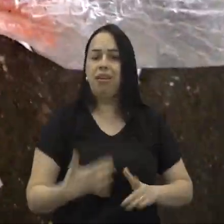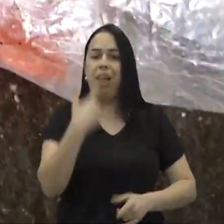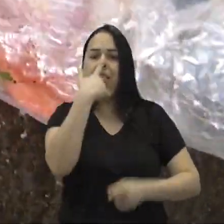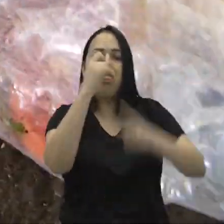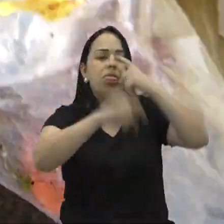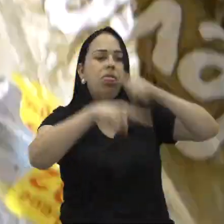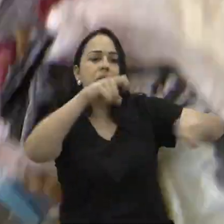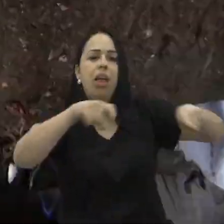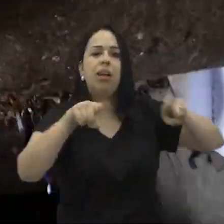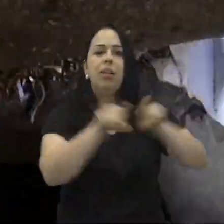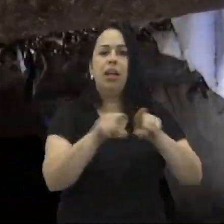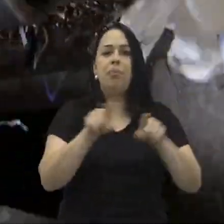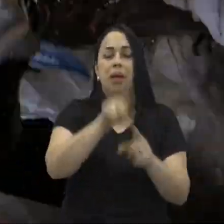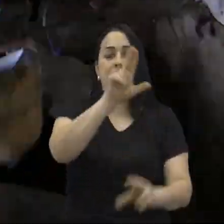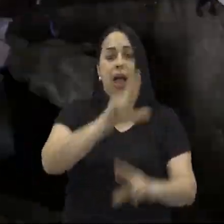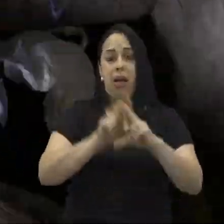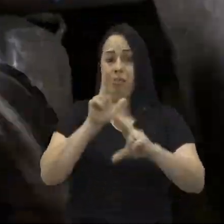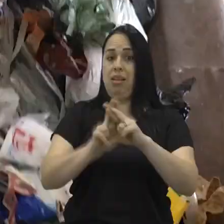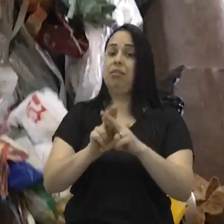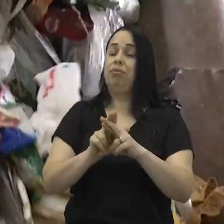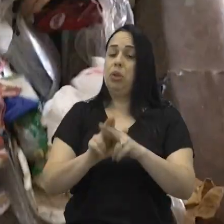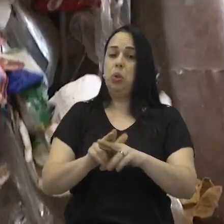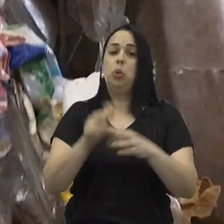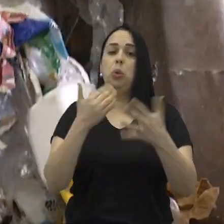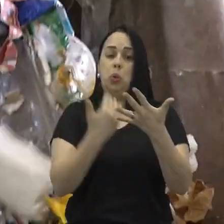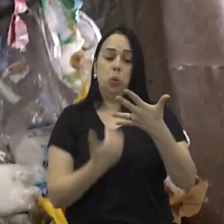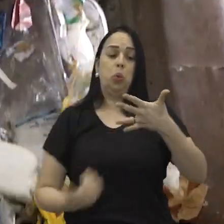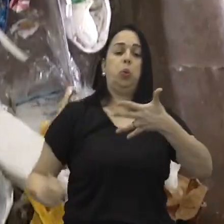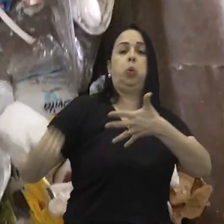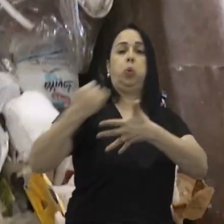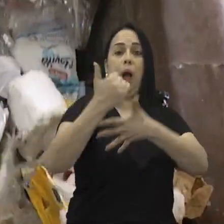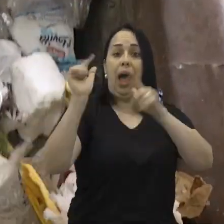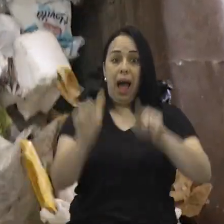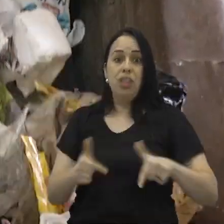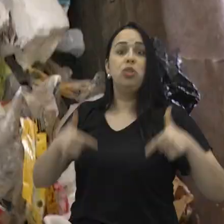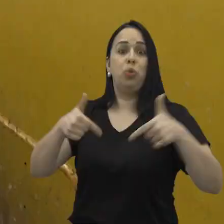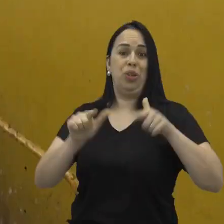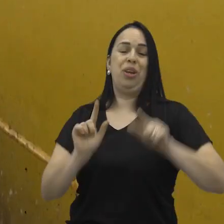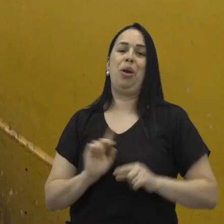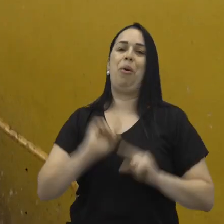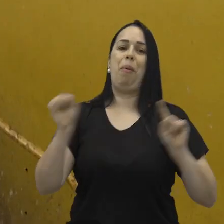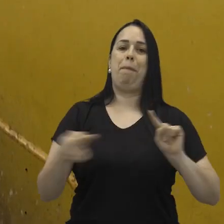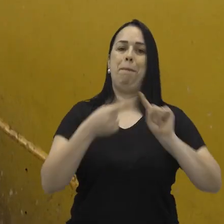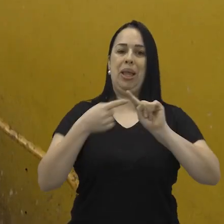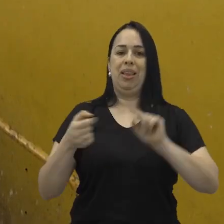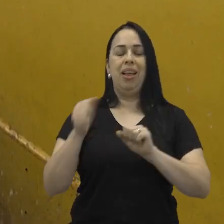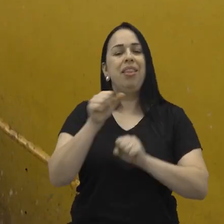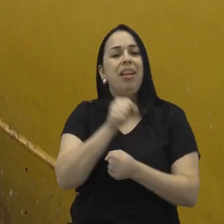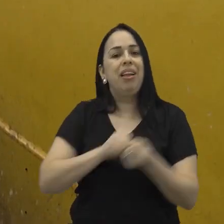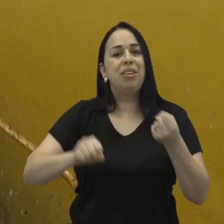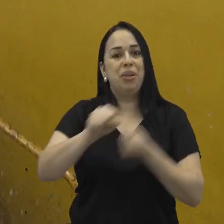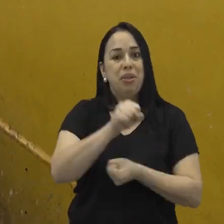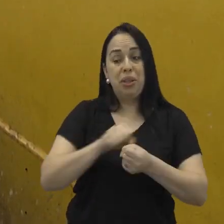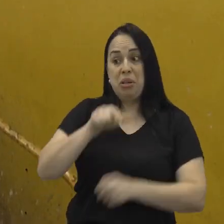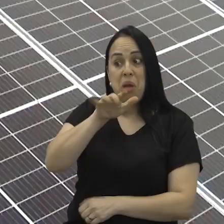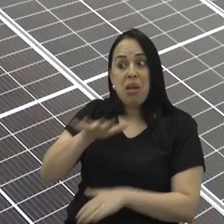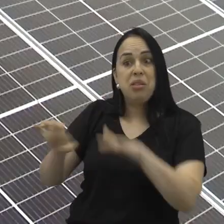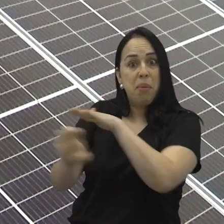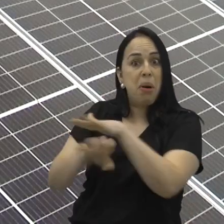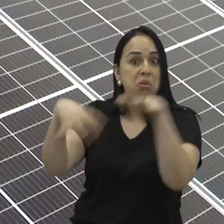de resíduos sólidos e a reciclagem lideram a lista de ações sustentáveis praticadas pelas